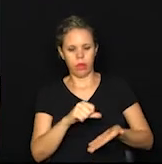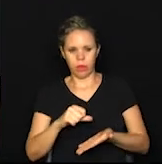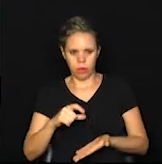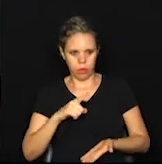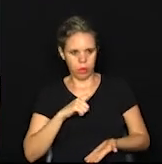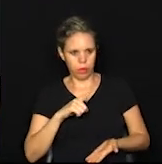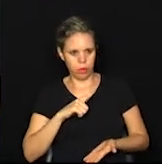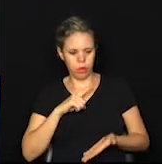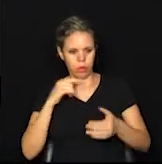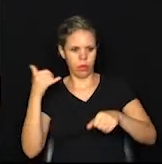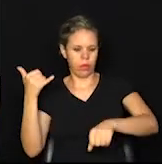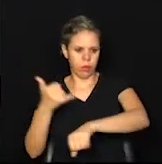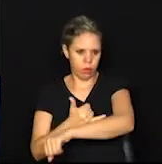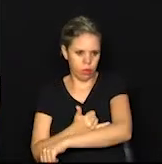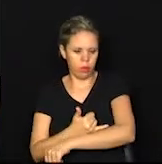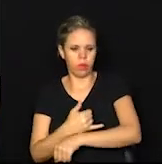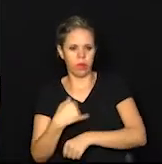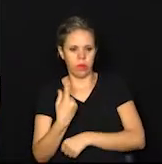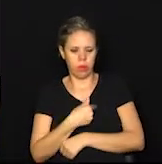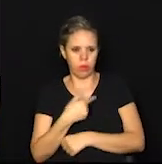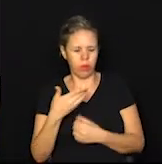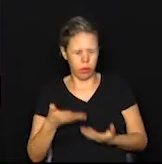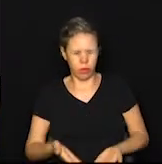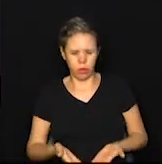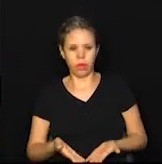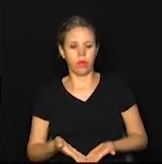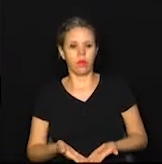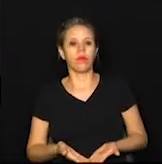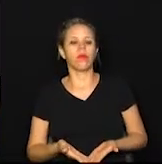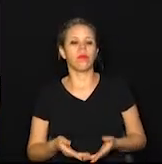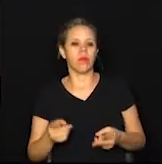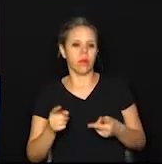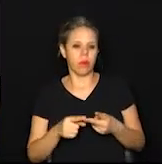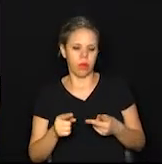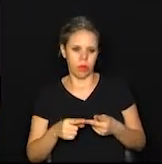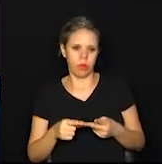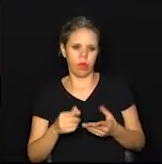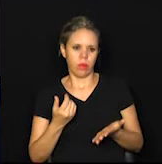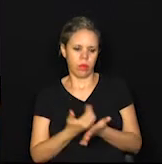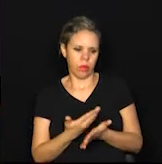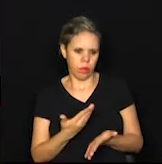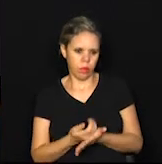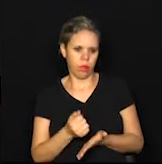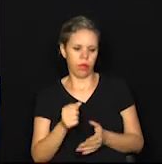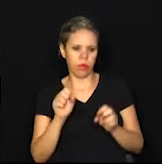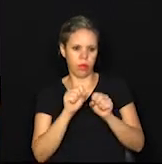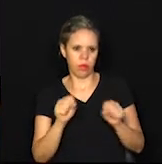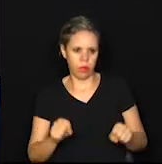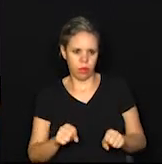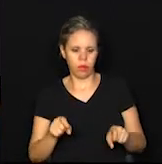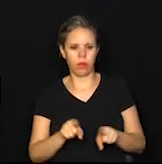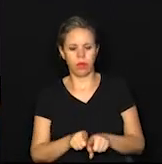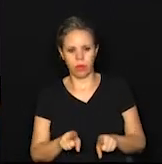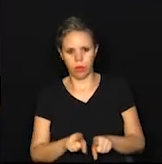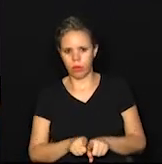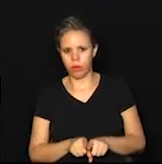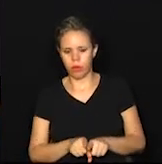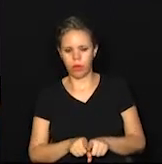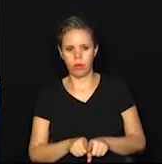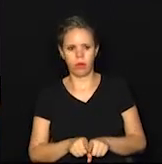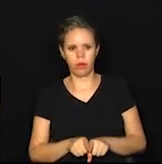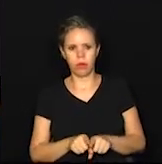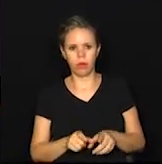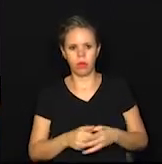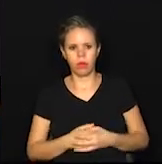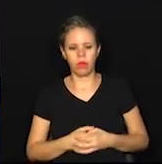a infraestrutura para nosso segundo item, que são nossas aulas sistêmicas. Desculpa que está aqui sistemático, mas são as